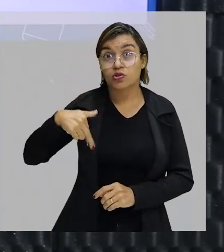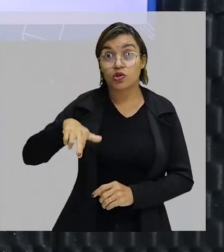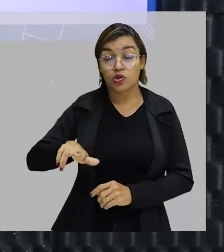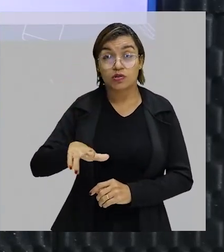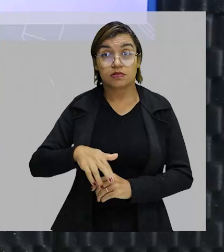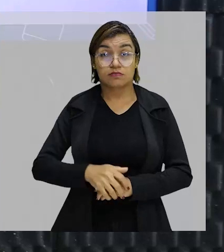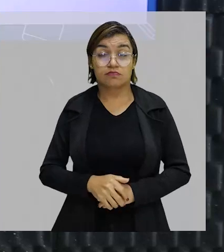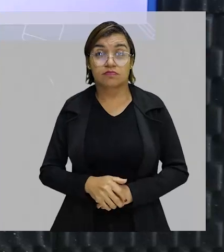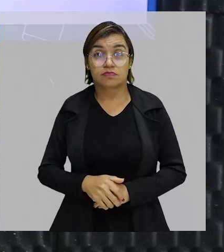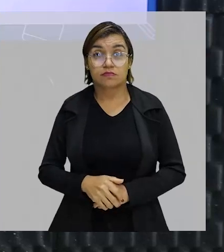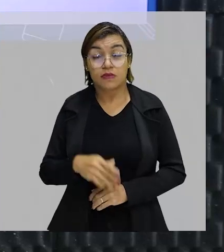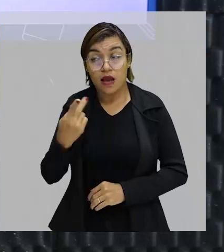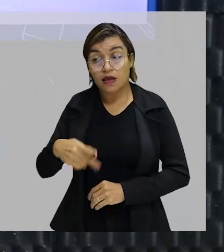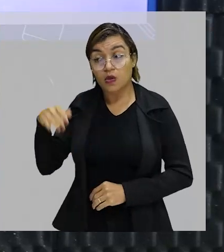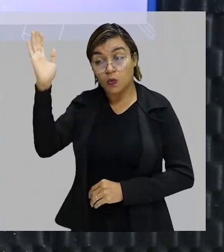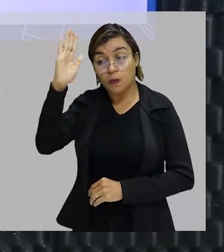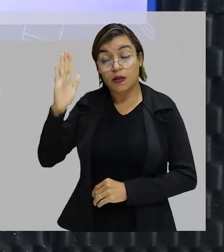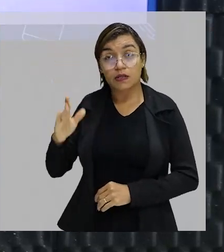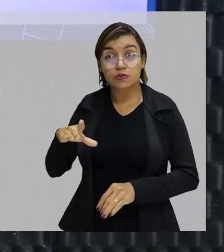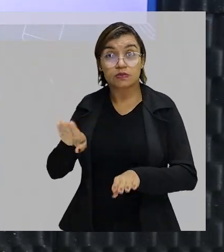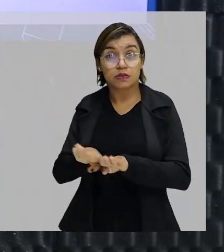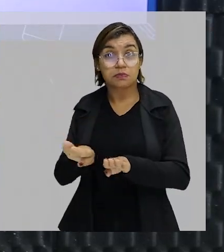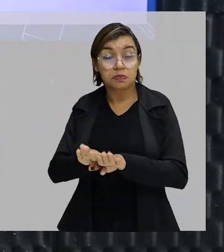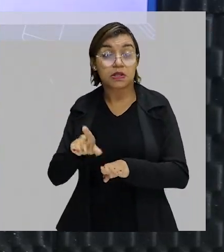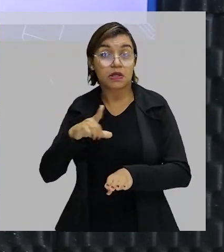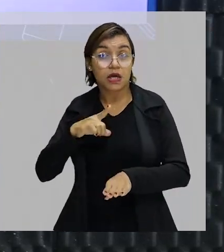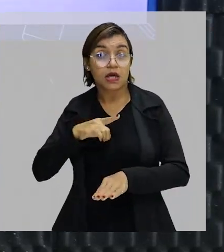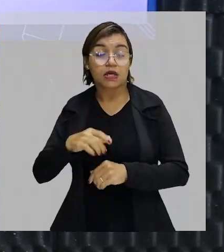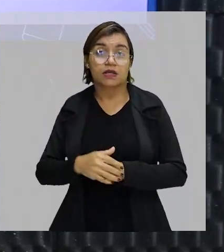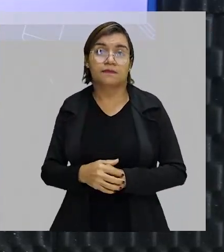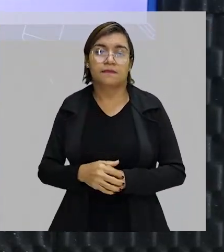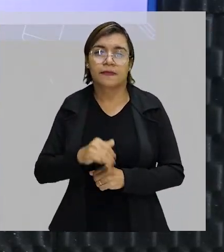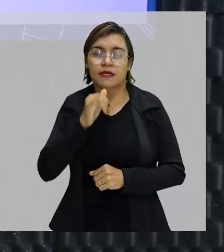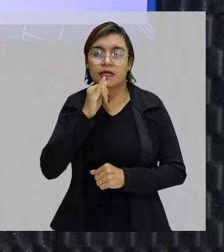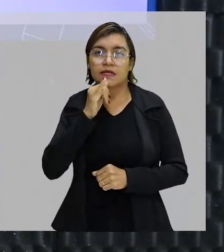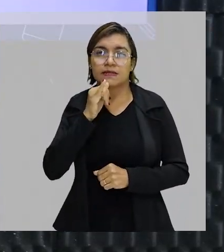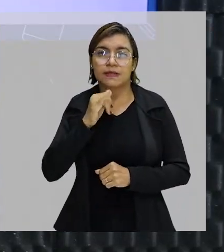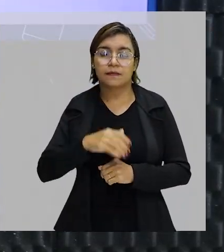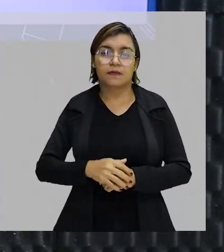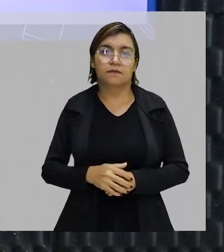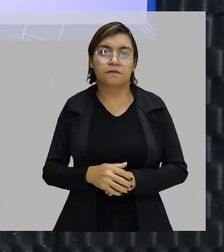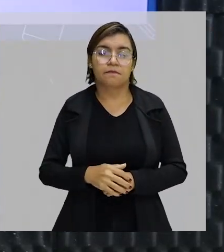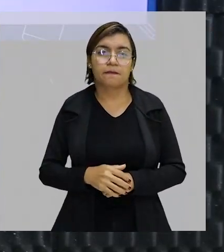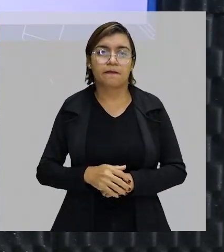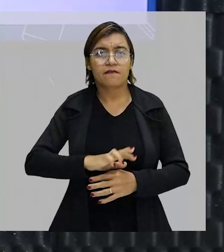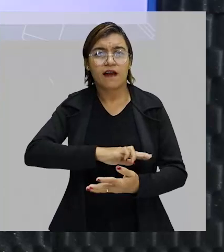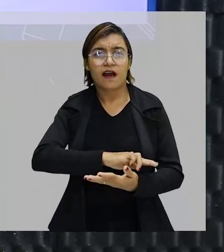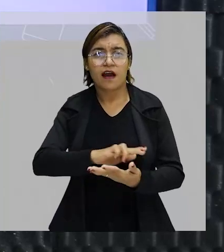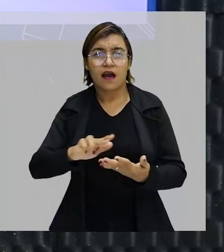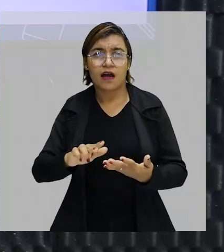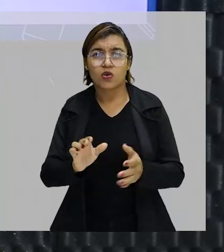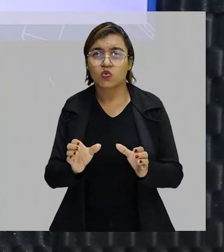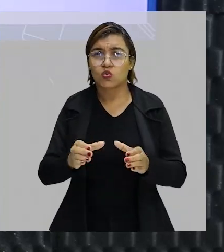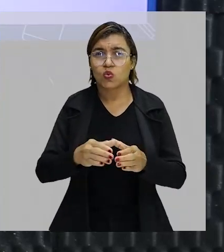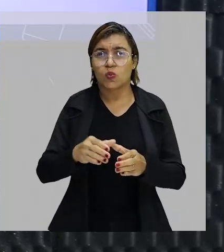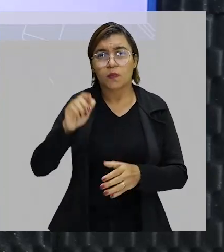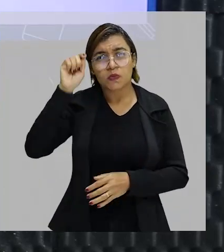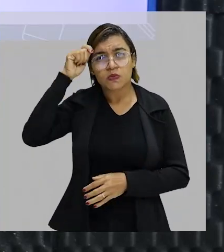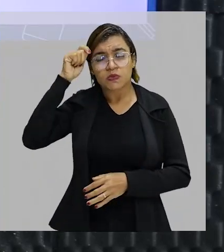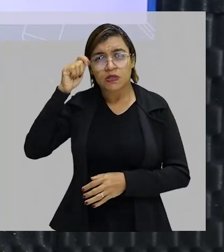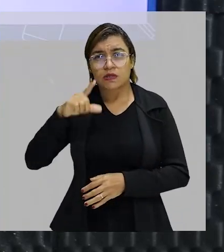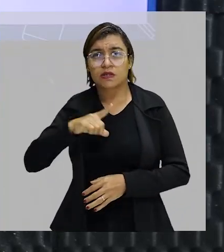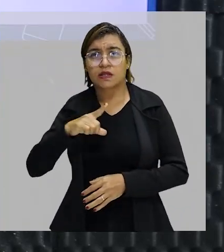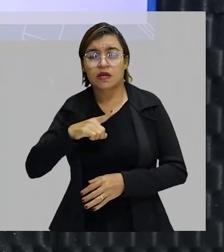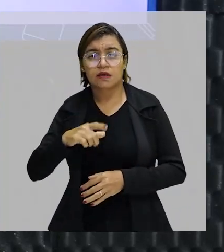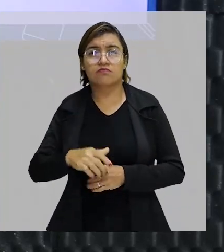Aqui no Brasil também. No Brasil, as religiões de matriz africana, candomblé, umbanda, por exemplo, são as que